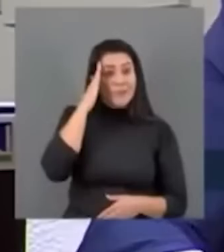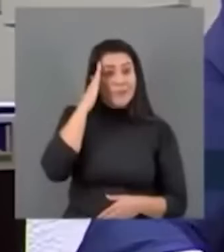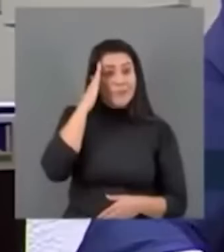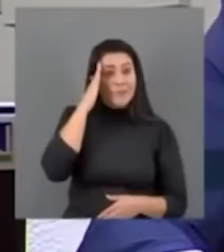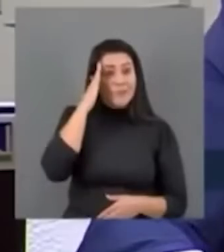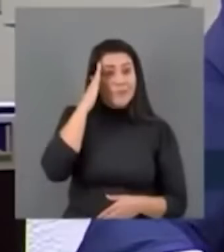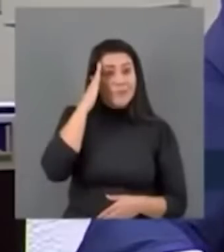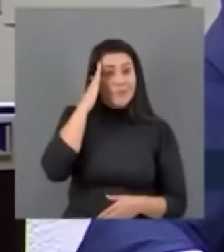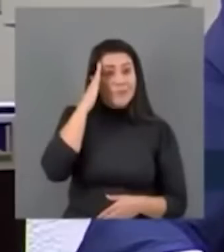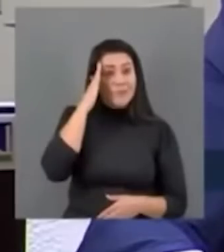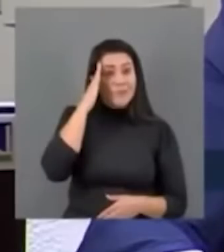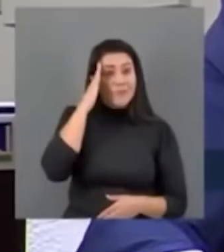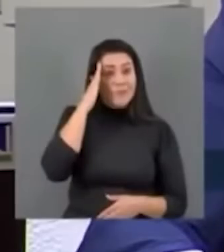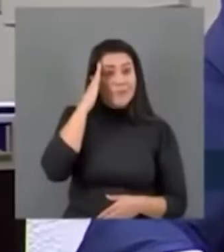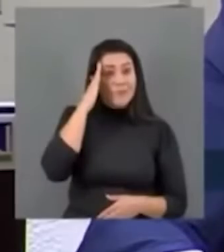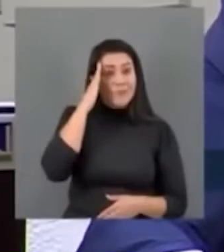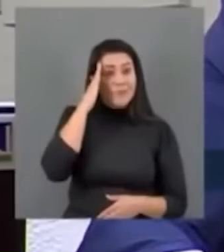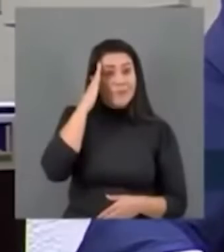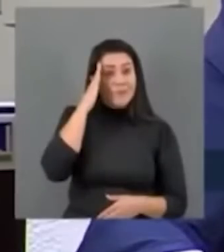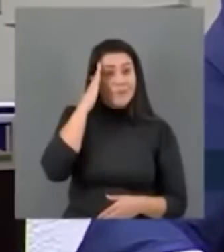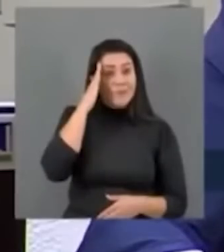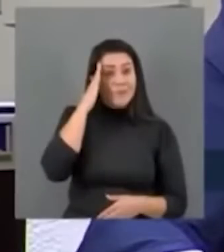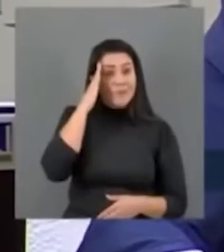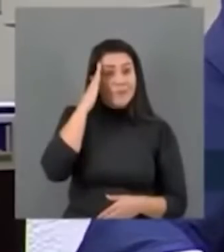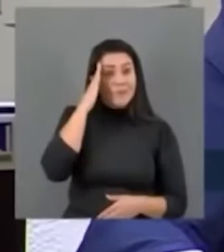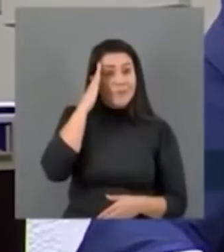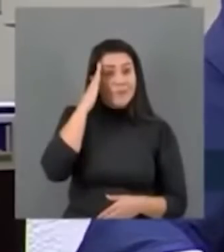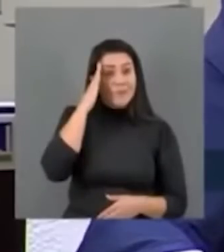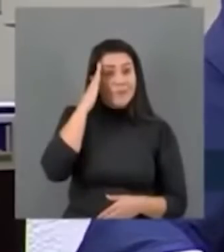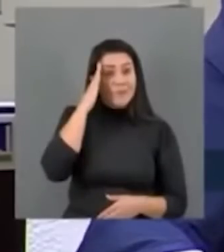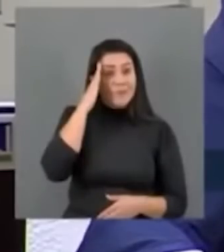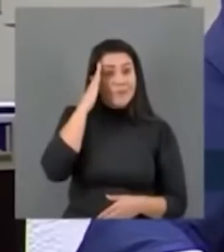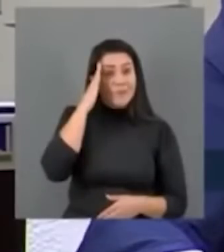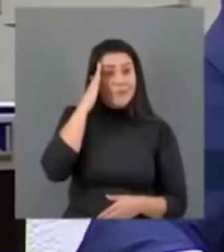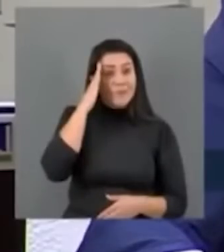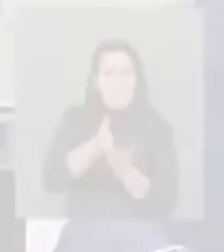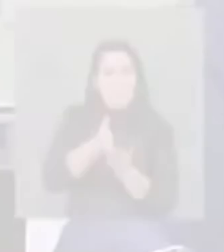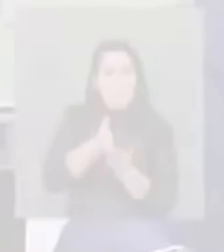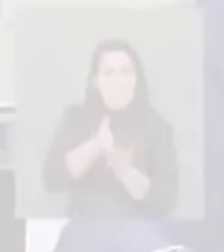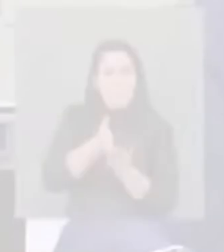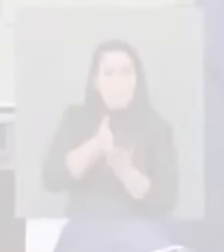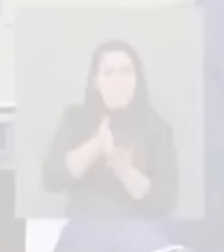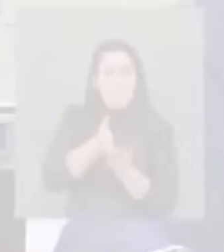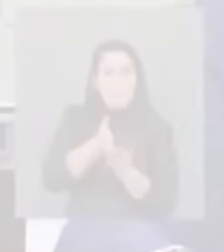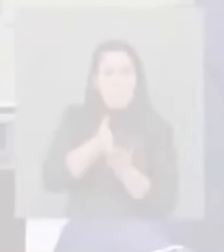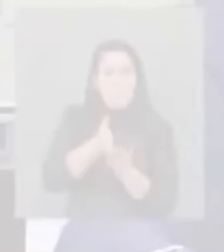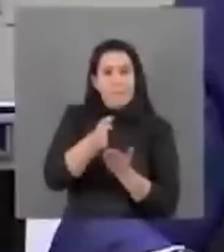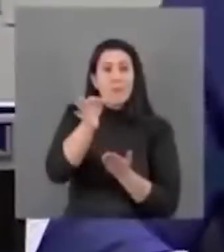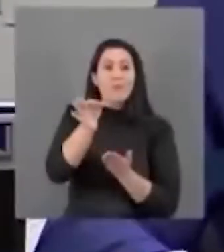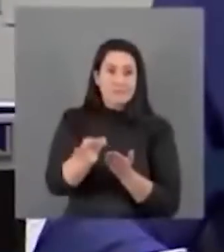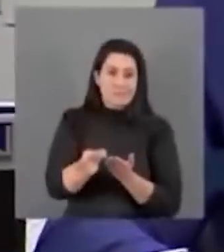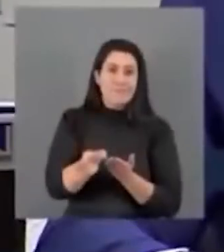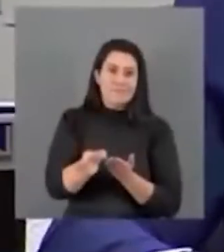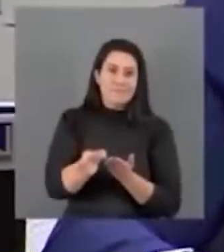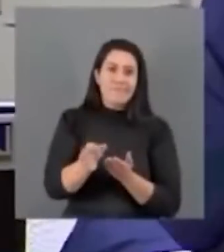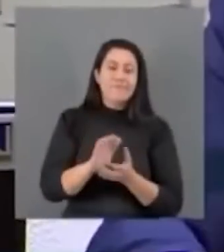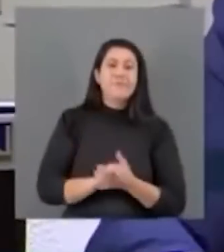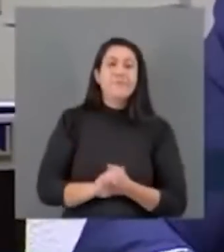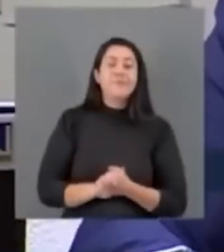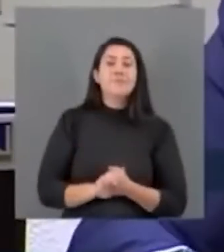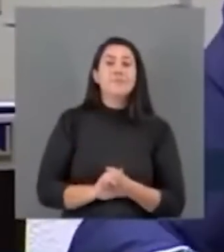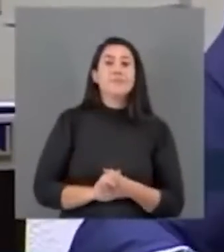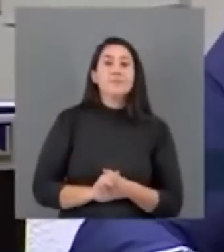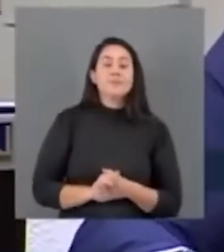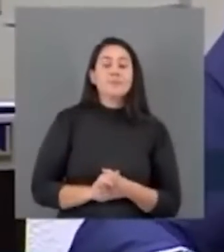até que tem muito blá blá entra uma coisa é outra mas fundamentalmente é isso O senhor sabe quanto custa um litro de leite no Brasil em relação